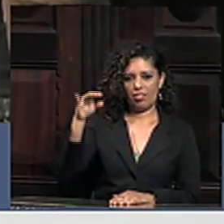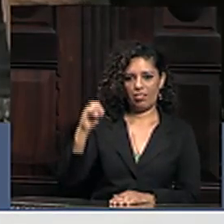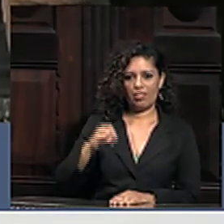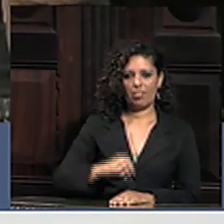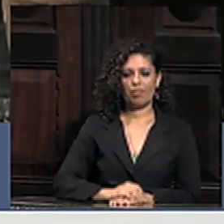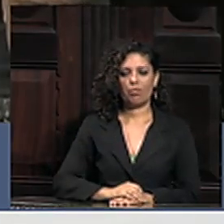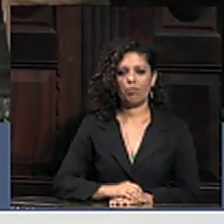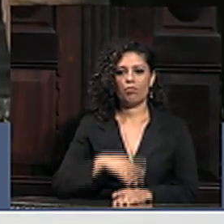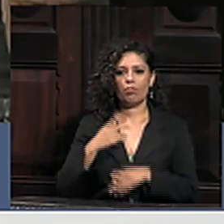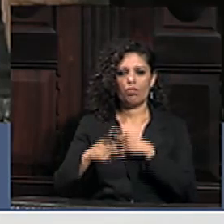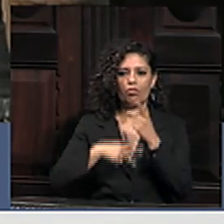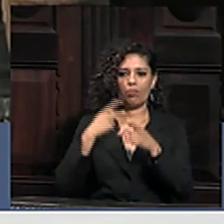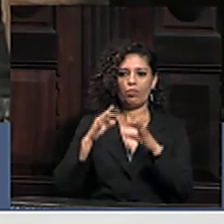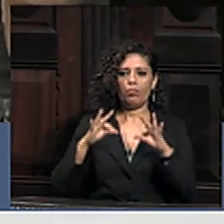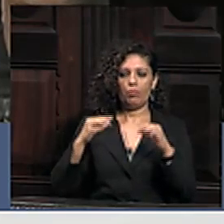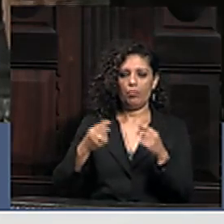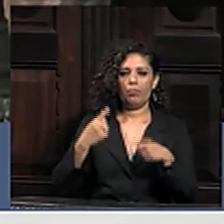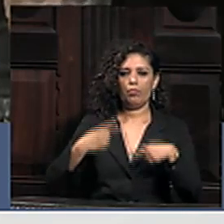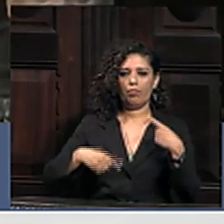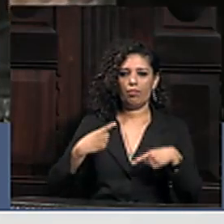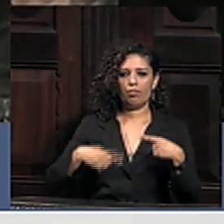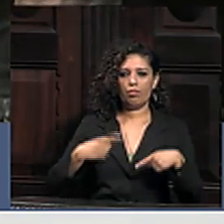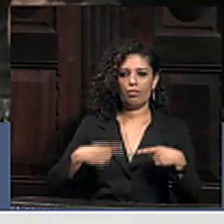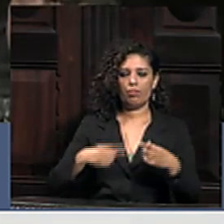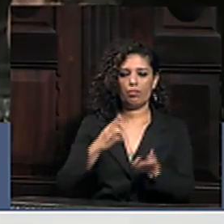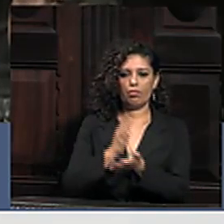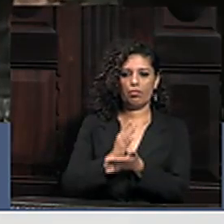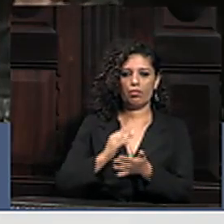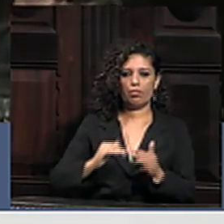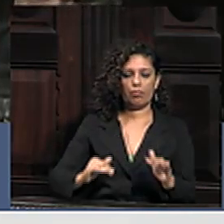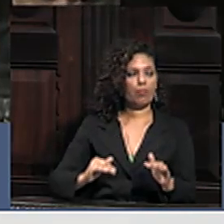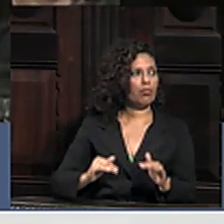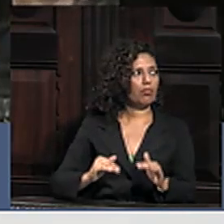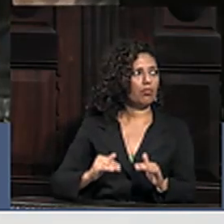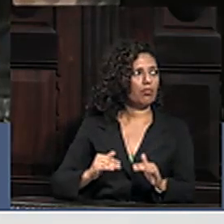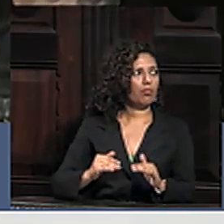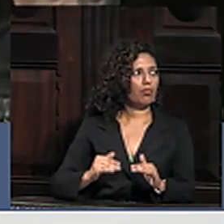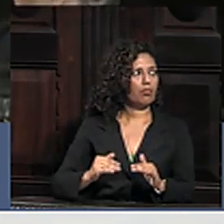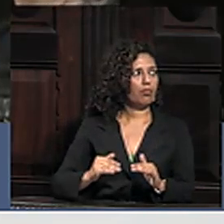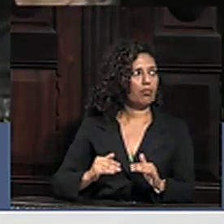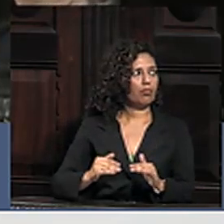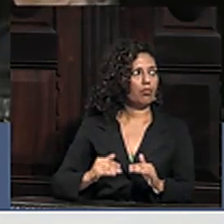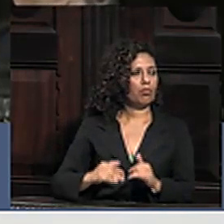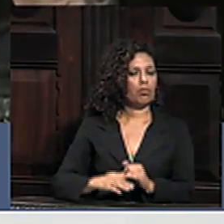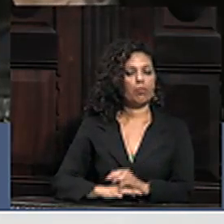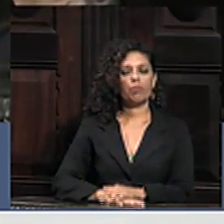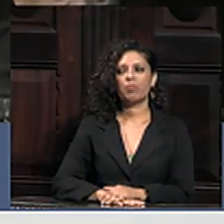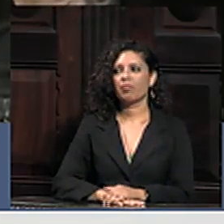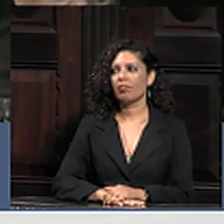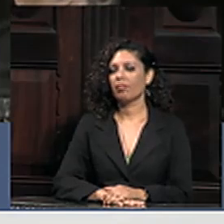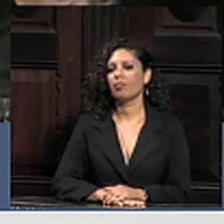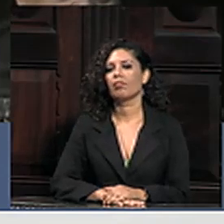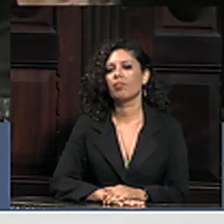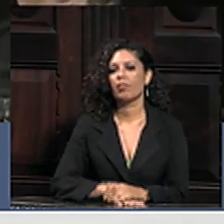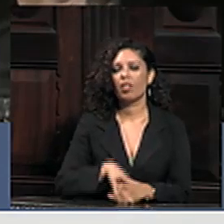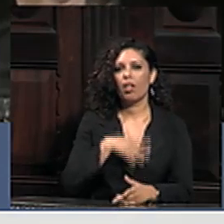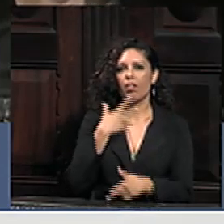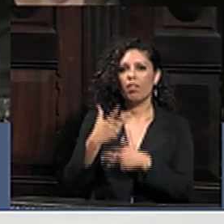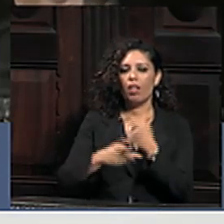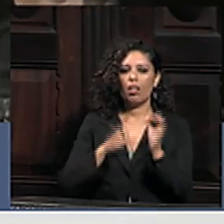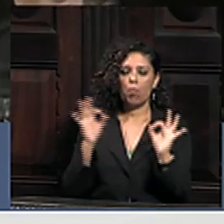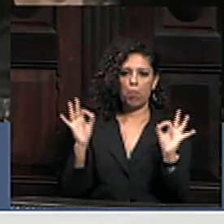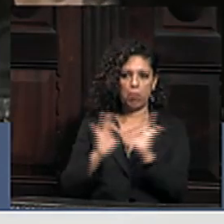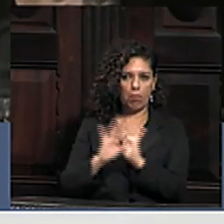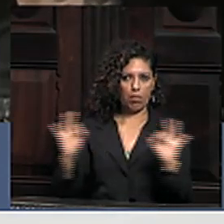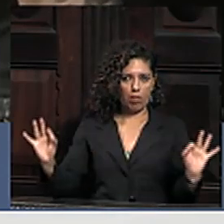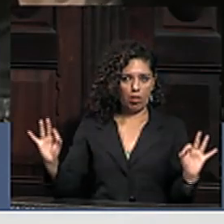pareceres emitidos em discussão. Não havendo que queira discutir, se é da discussão, não há quórum para deliberação. Nada mais havendo a tratar